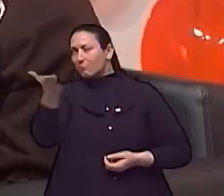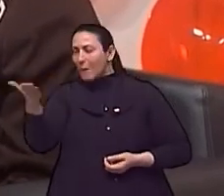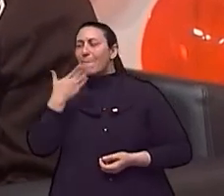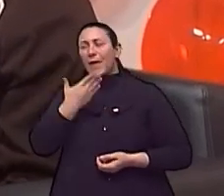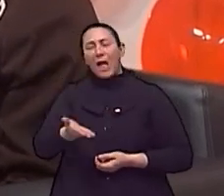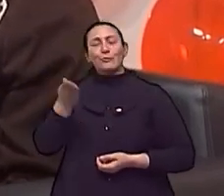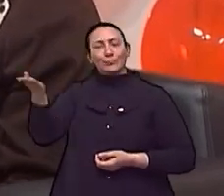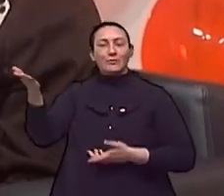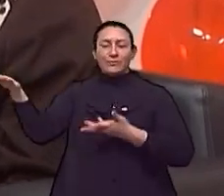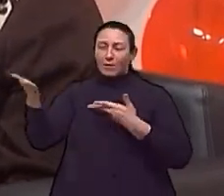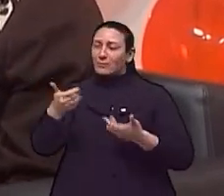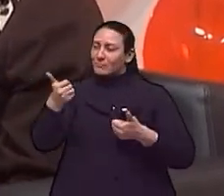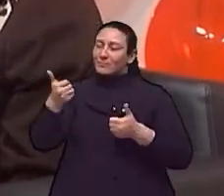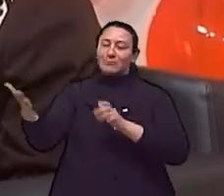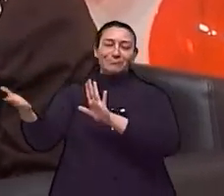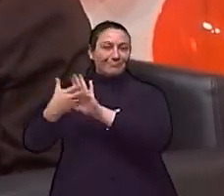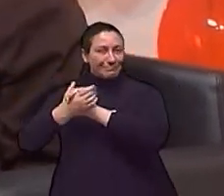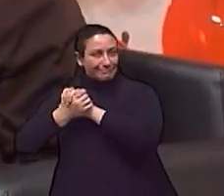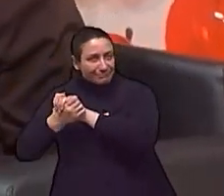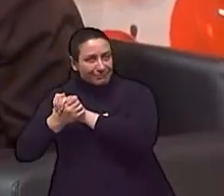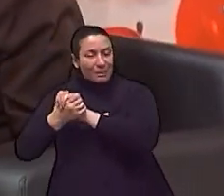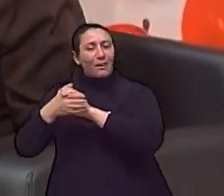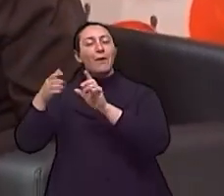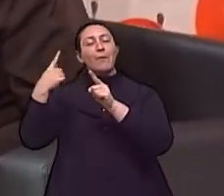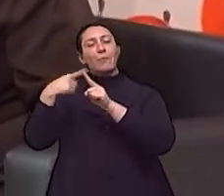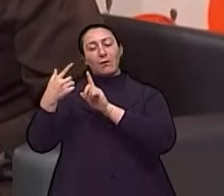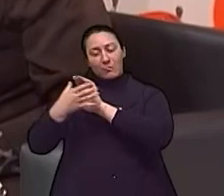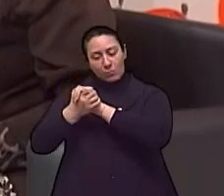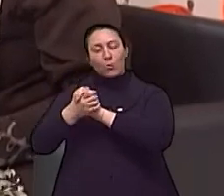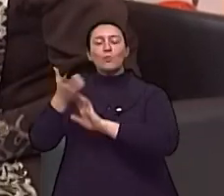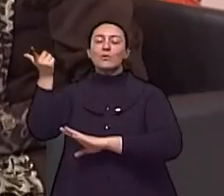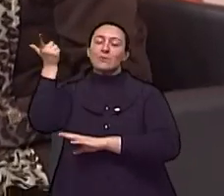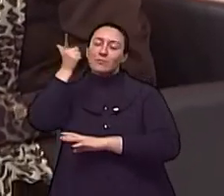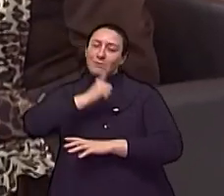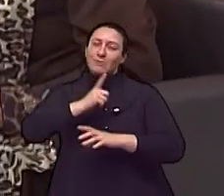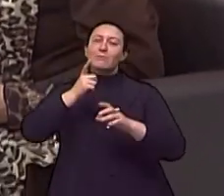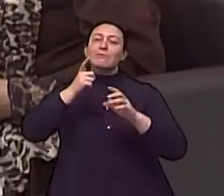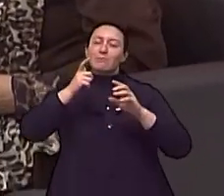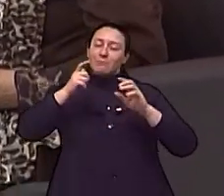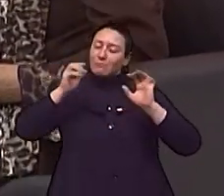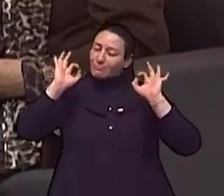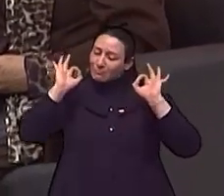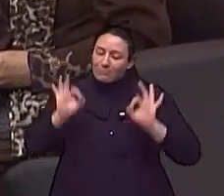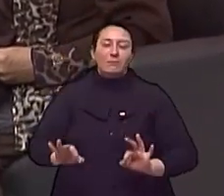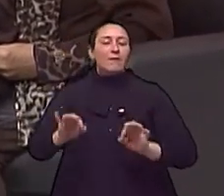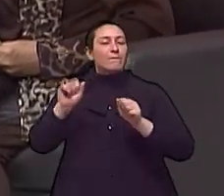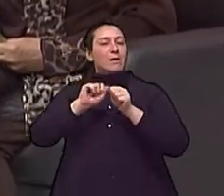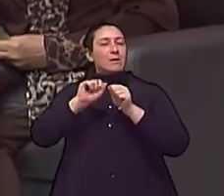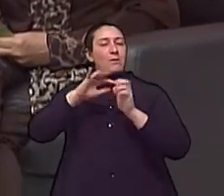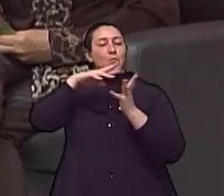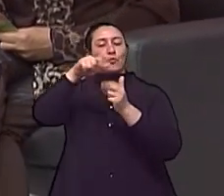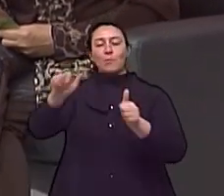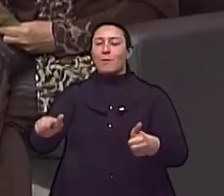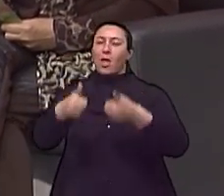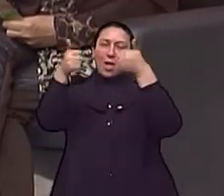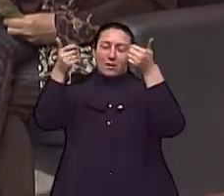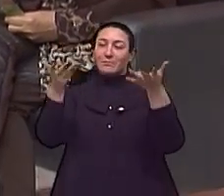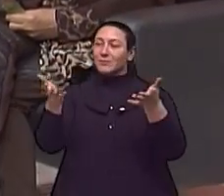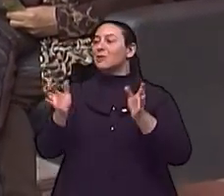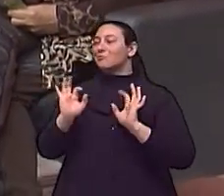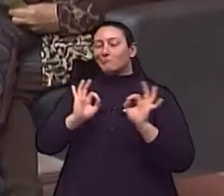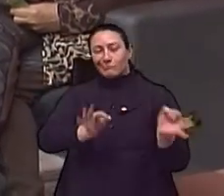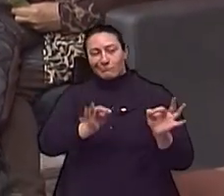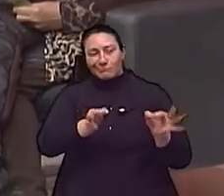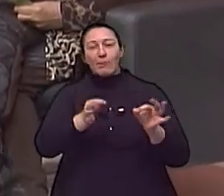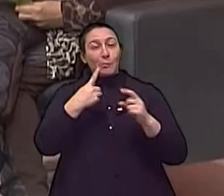que ele volta e aí me dá tua mão esquerda porque de mãos dadas É que a gente consegue em fazer um mundo melhor né Que bom Que